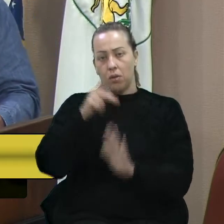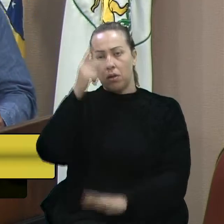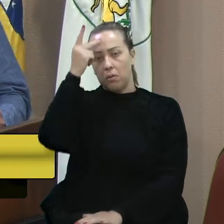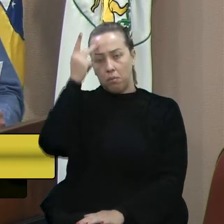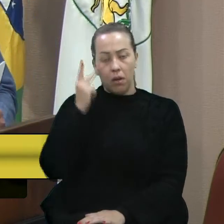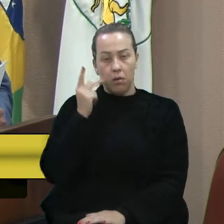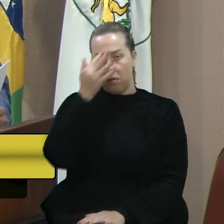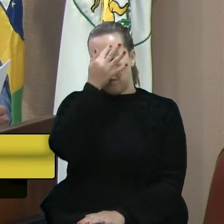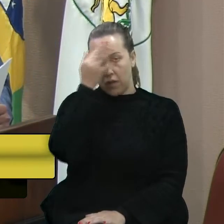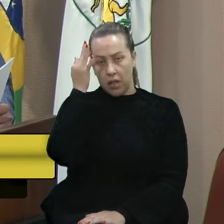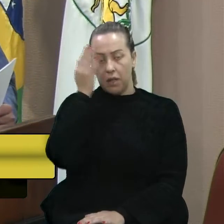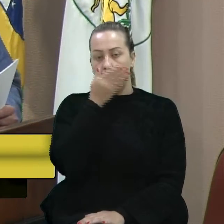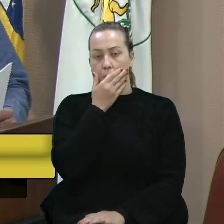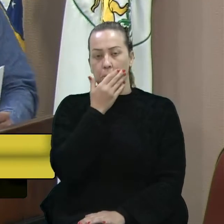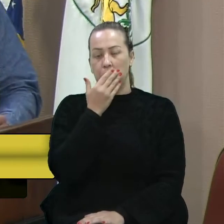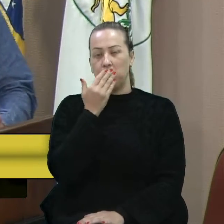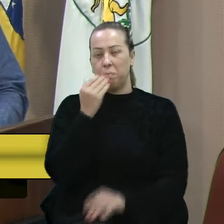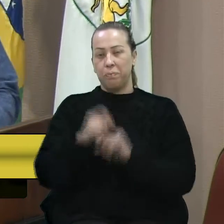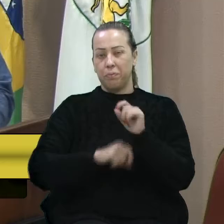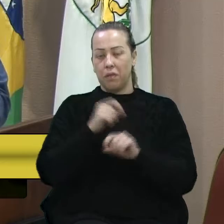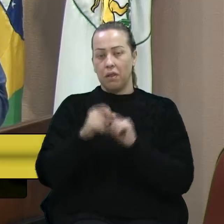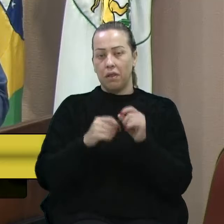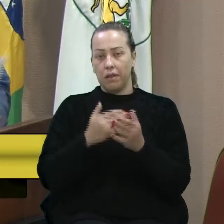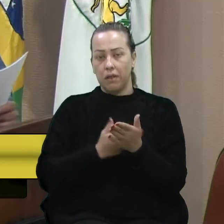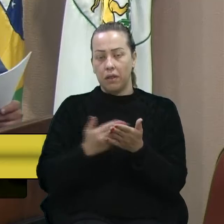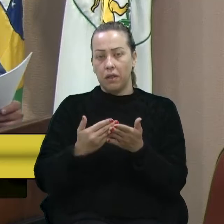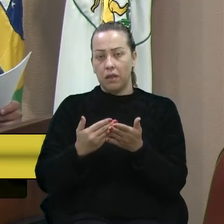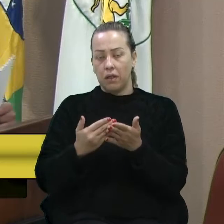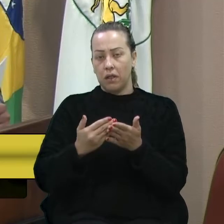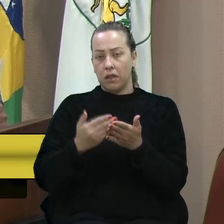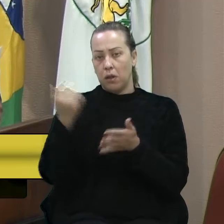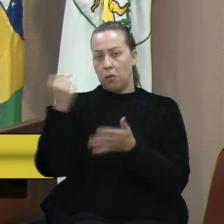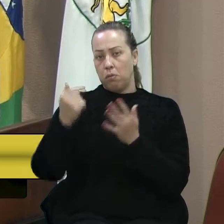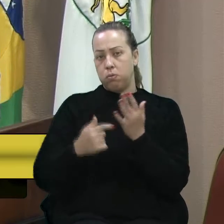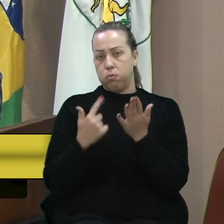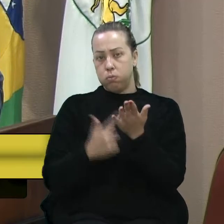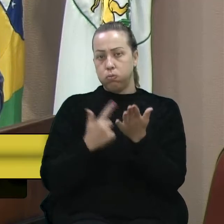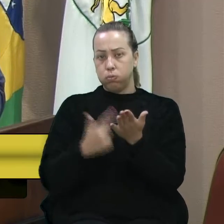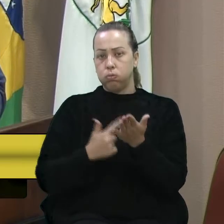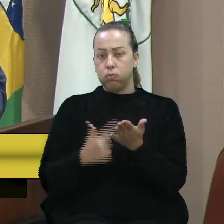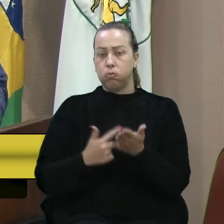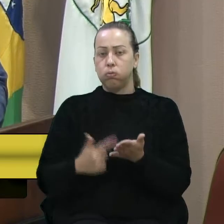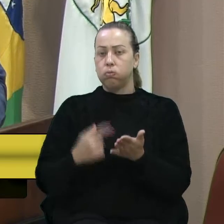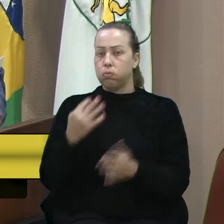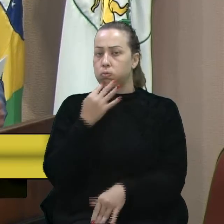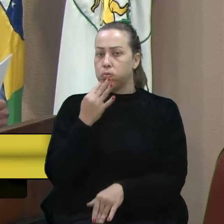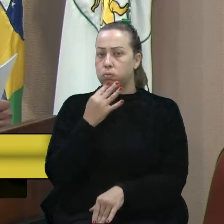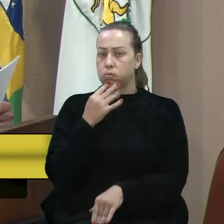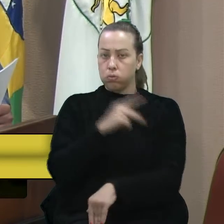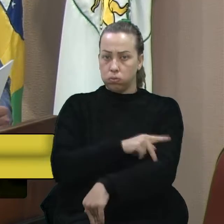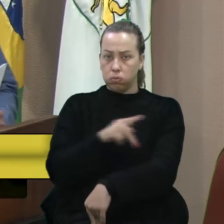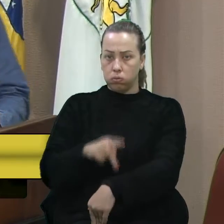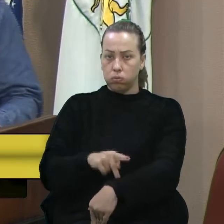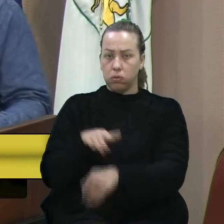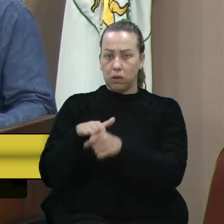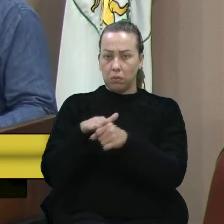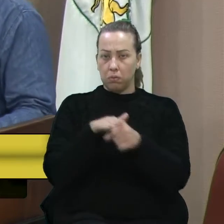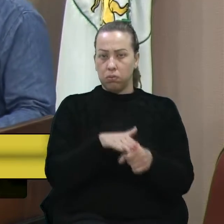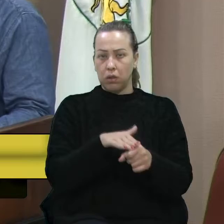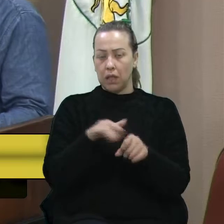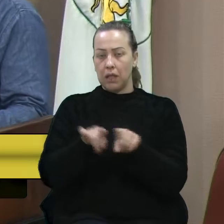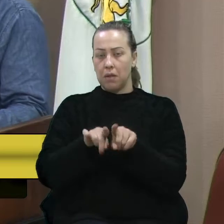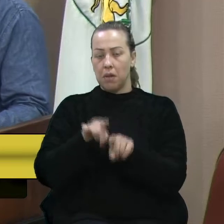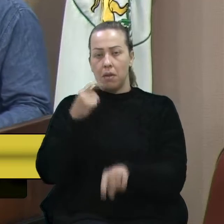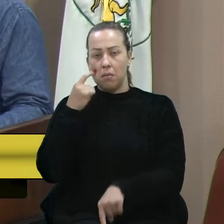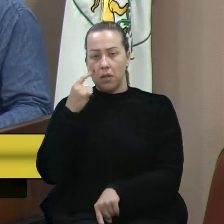E o Freire, que nas suas dezenas de livros, em geral as pessoas conhecem a pedagogia do oprimido, mas nós poderíamos